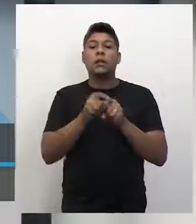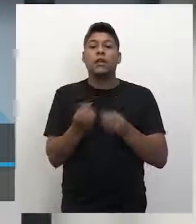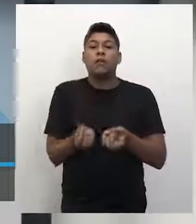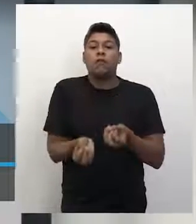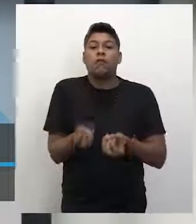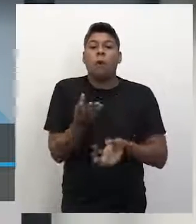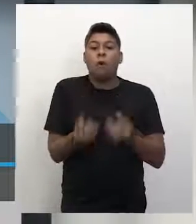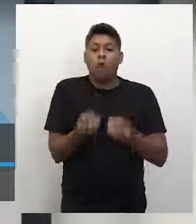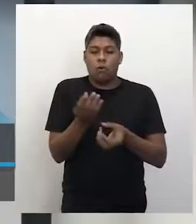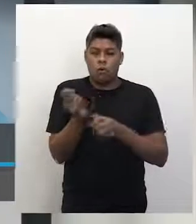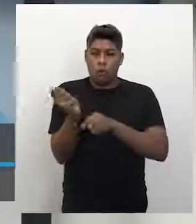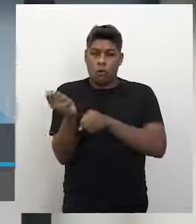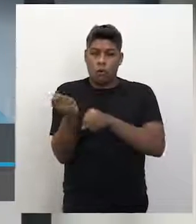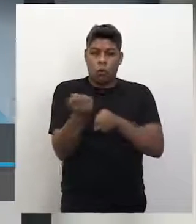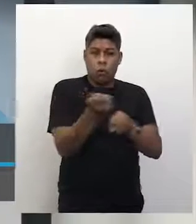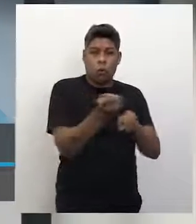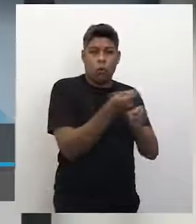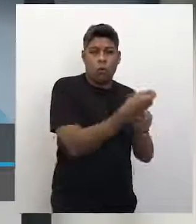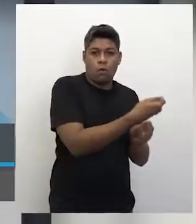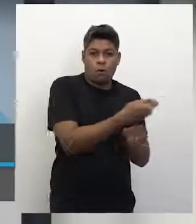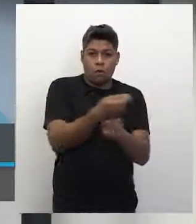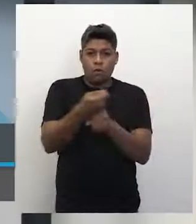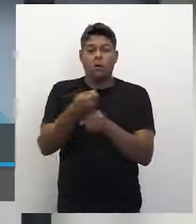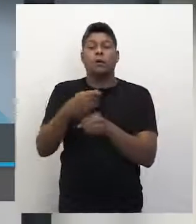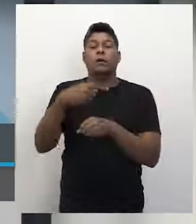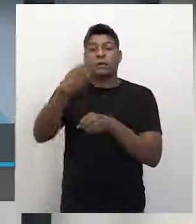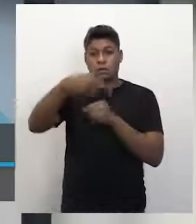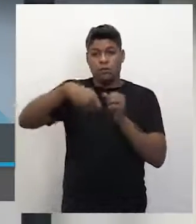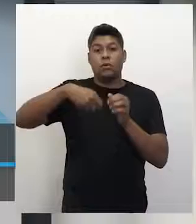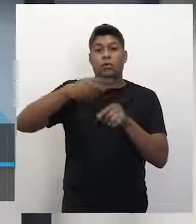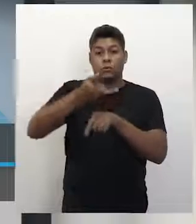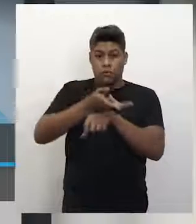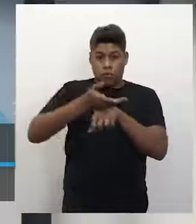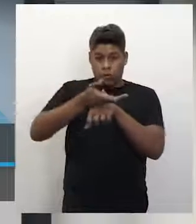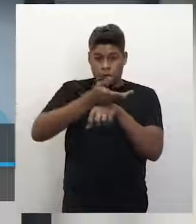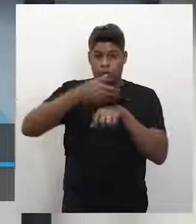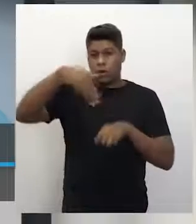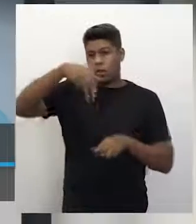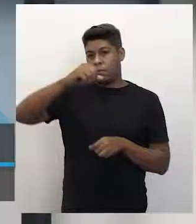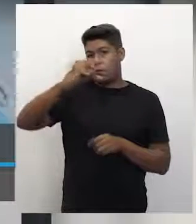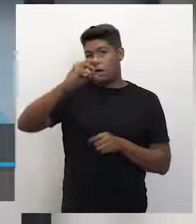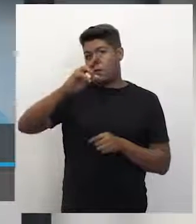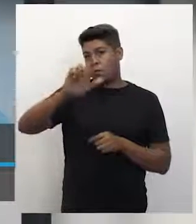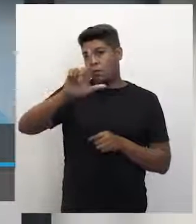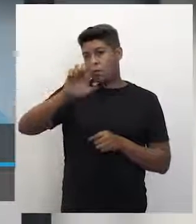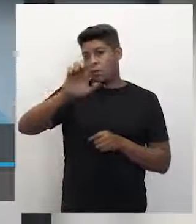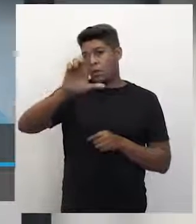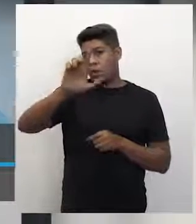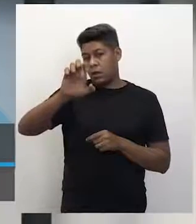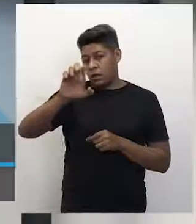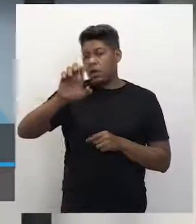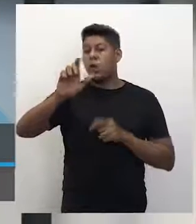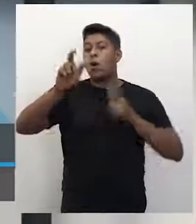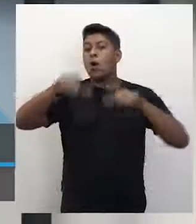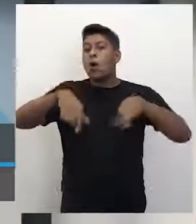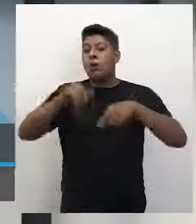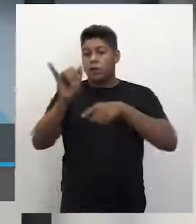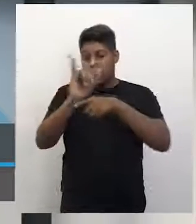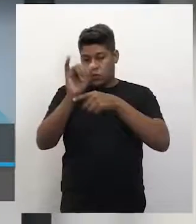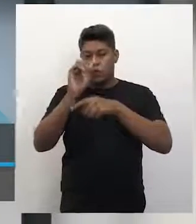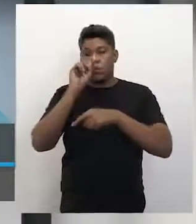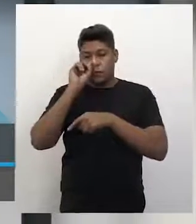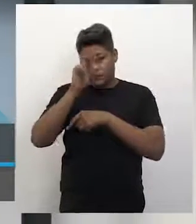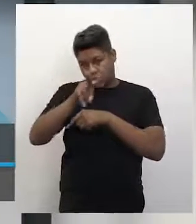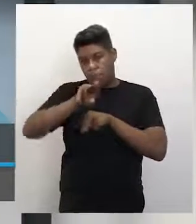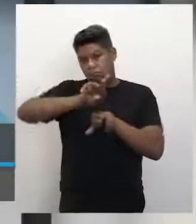fogo. Então, muito legal, dá para procurar depois o makulele dentro do YouTube, dos canais aí, que você vai conseguir ver